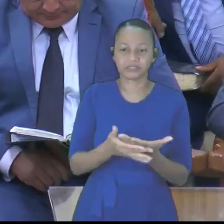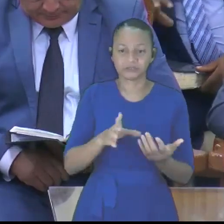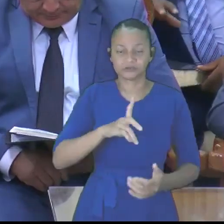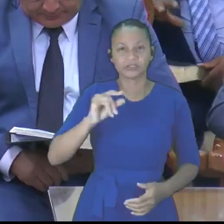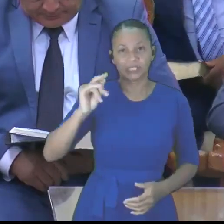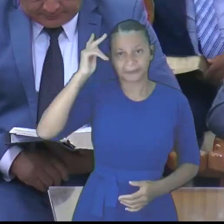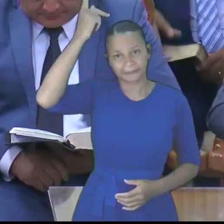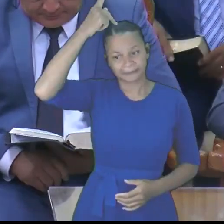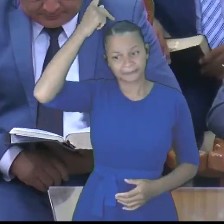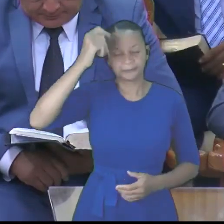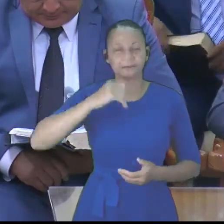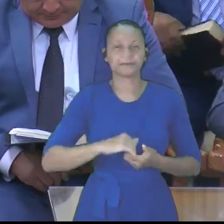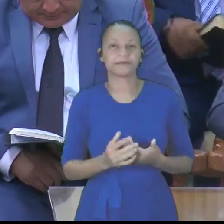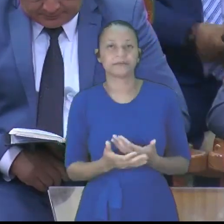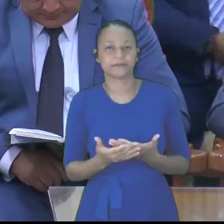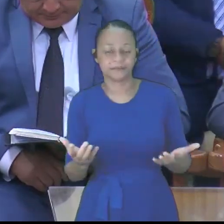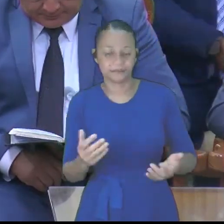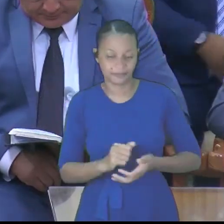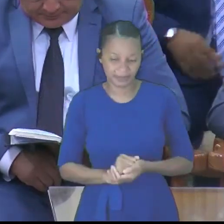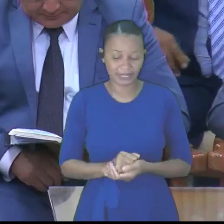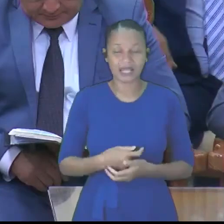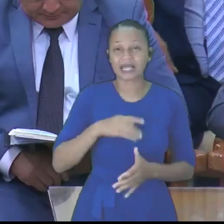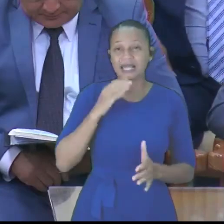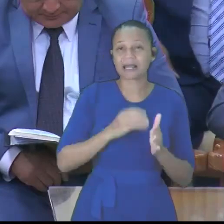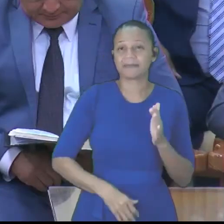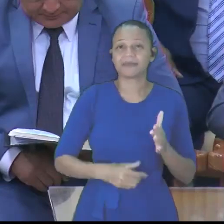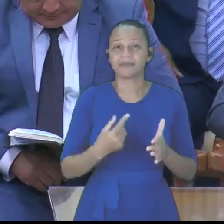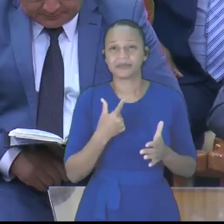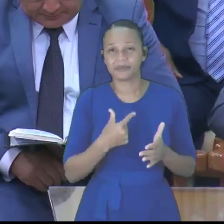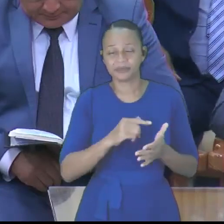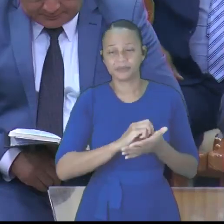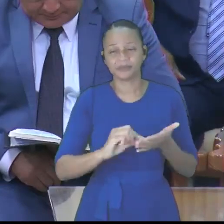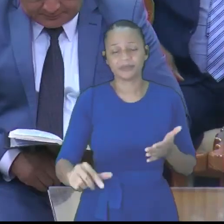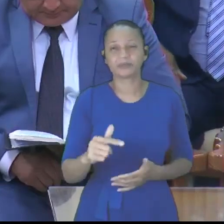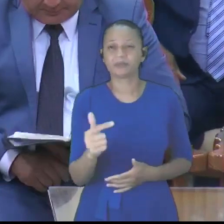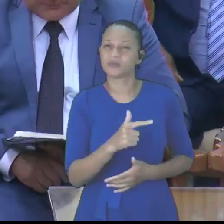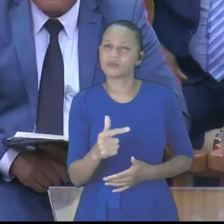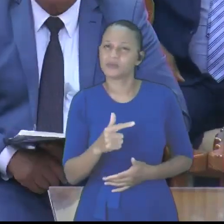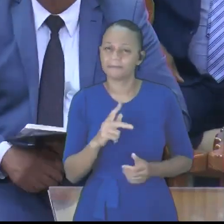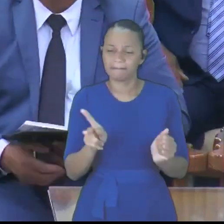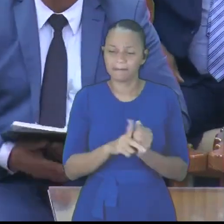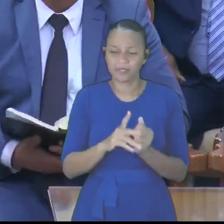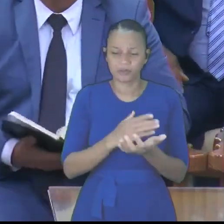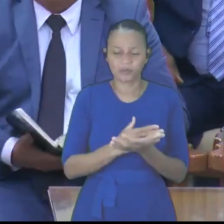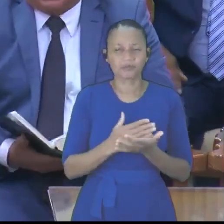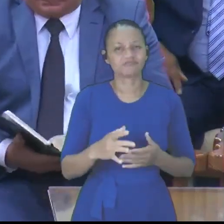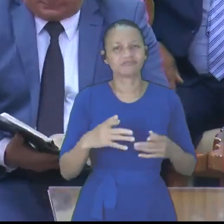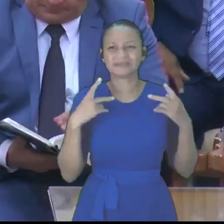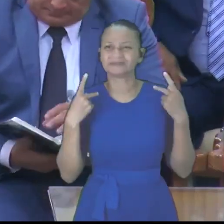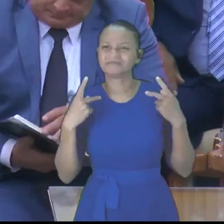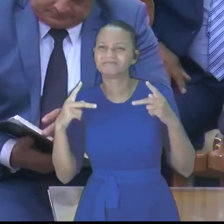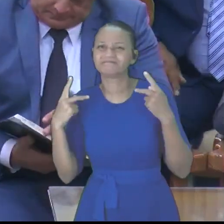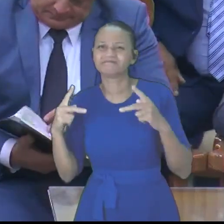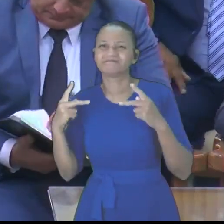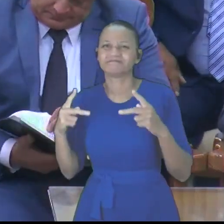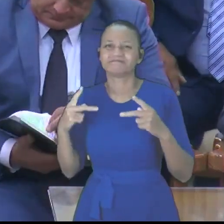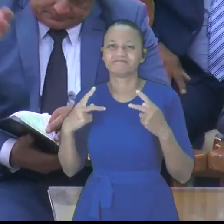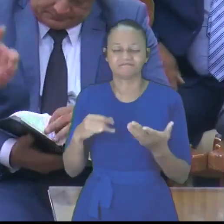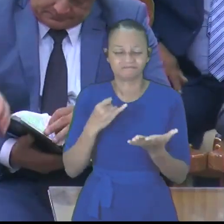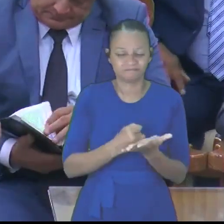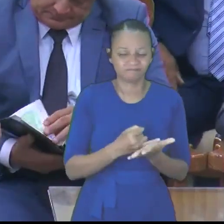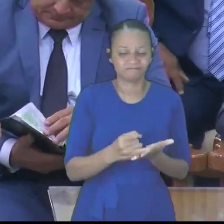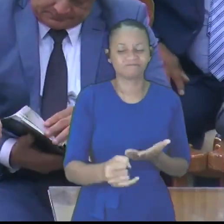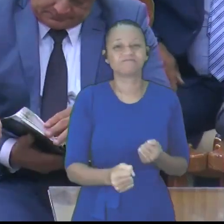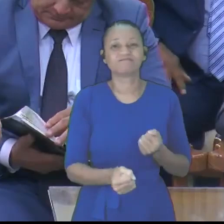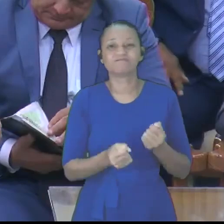Pentecoste, então no capítulo 2, versículo 22, Pedro começa pregando. Ele dá a introdução,